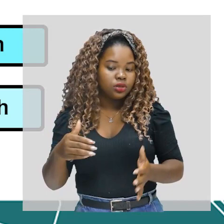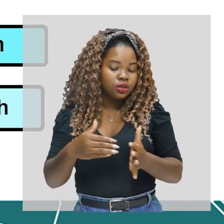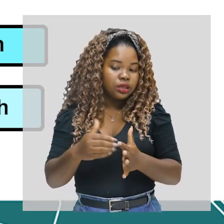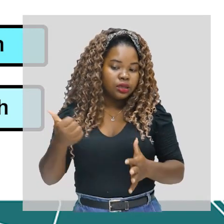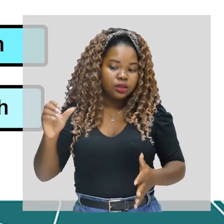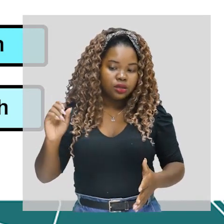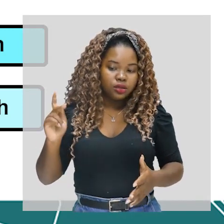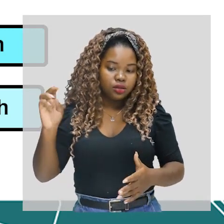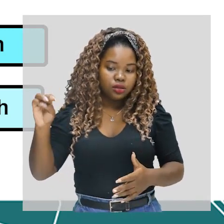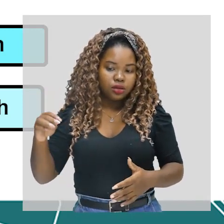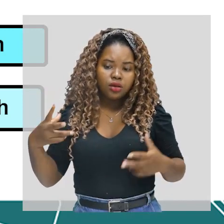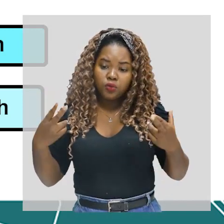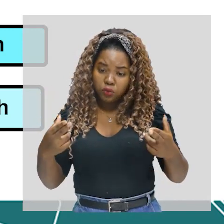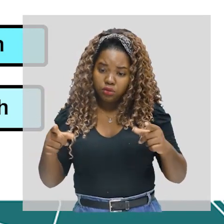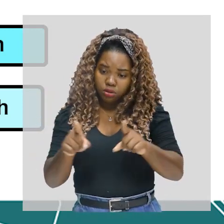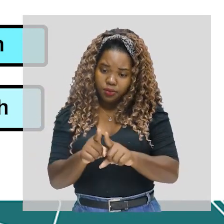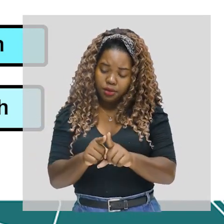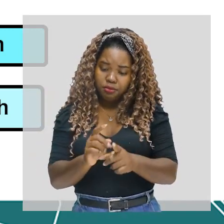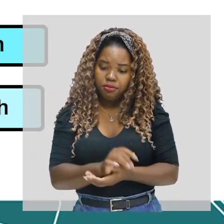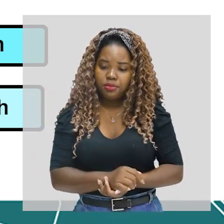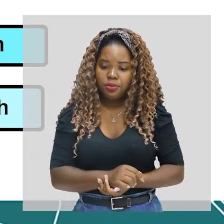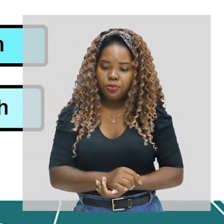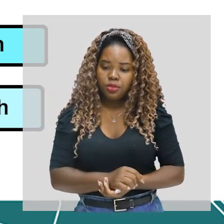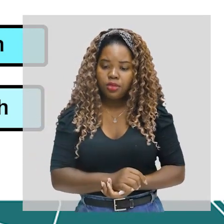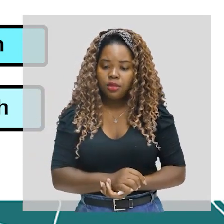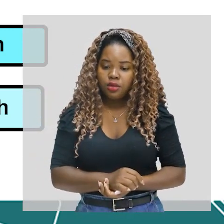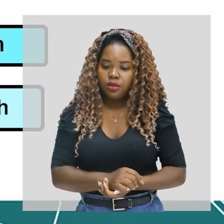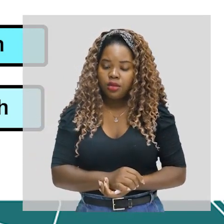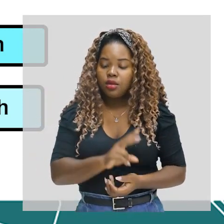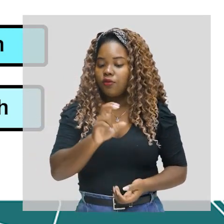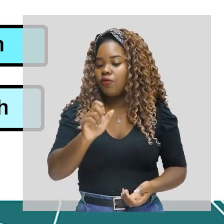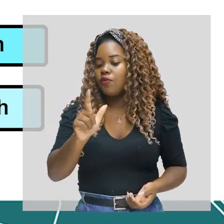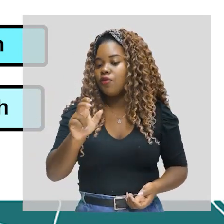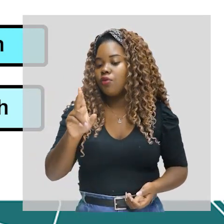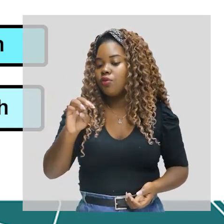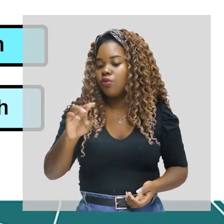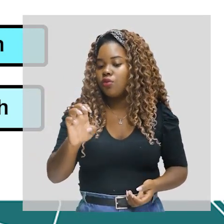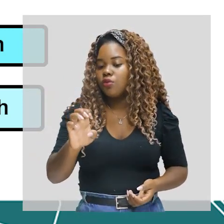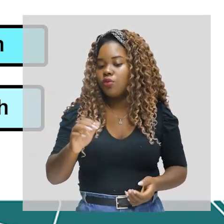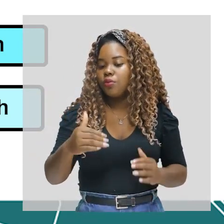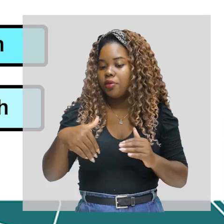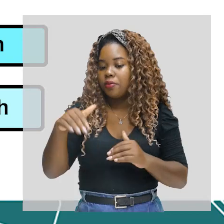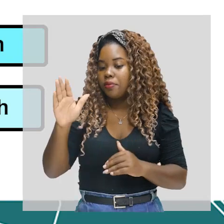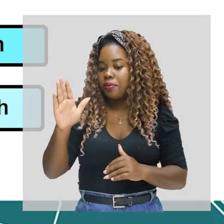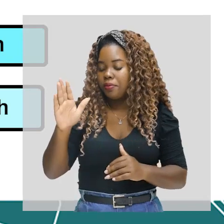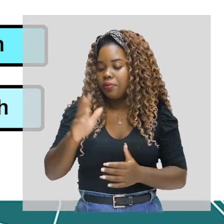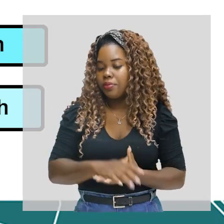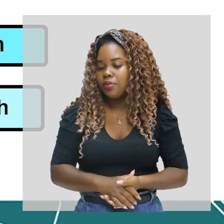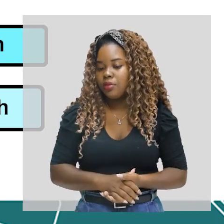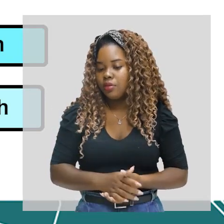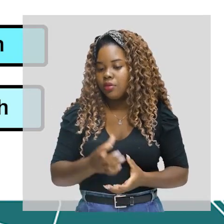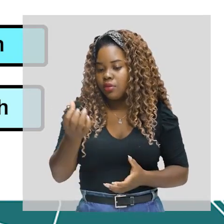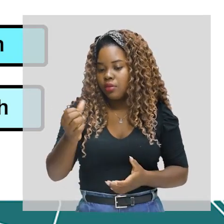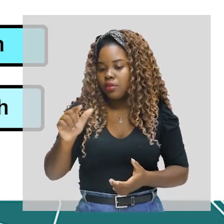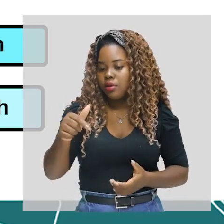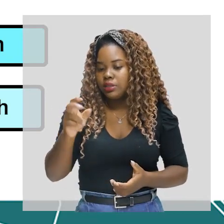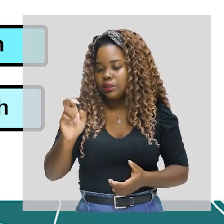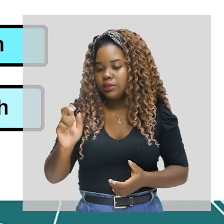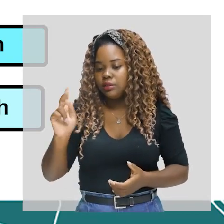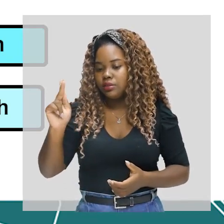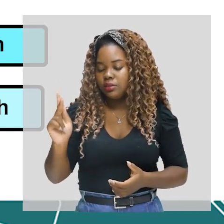10 km, mesma coisinha. Ó. Aí eu vou aumentar o volume do treino dela. Ela vai correr